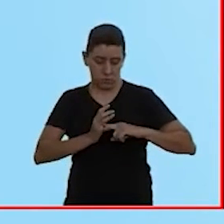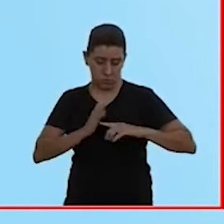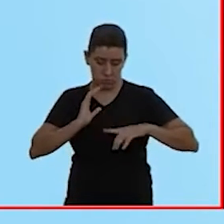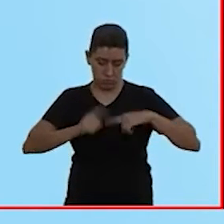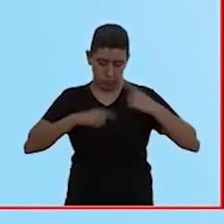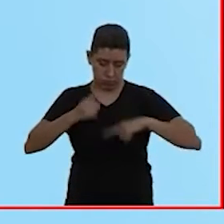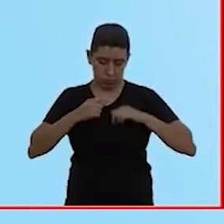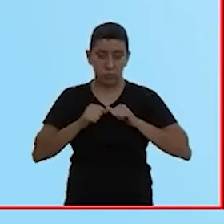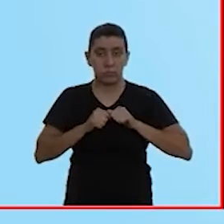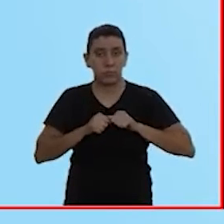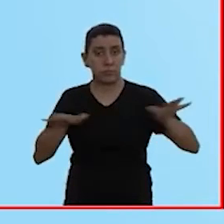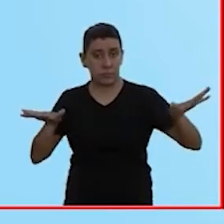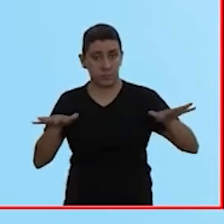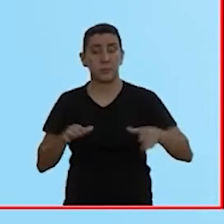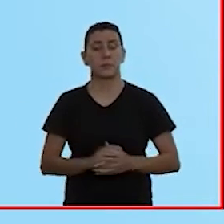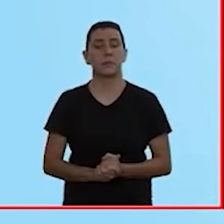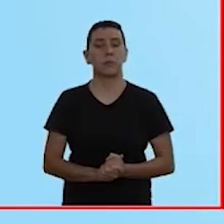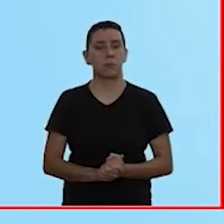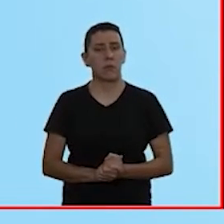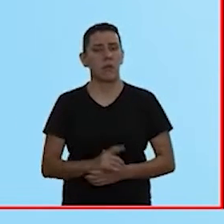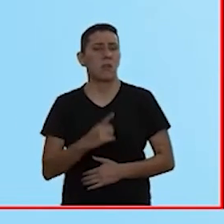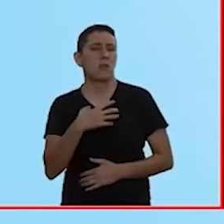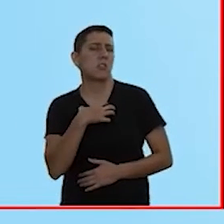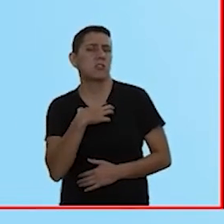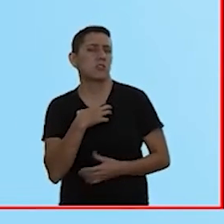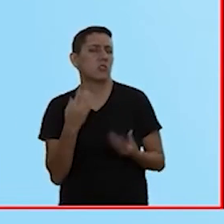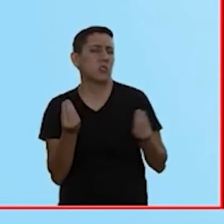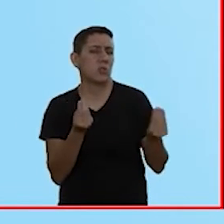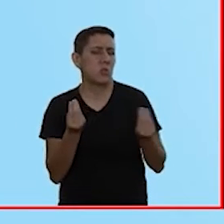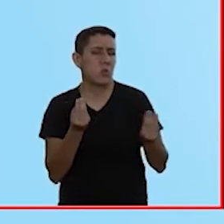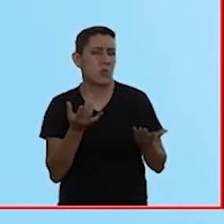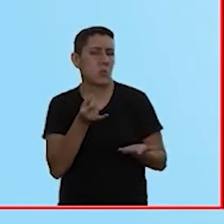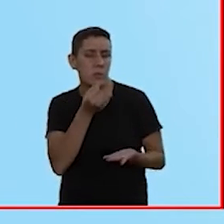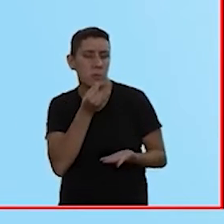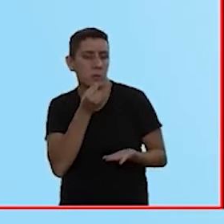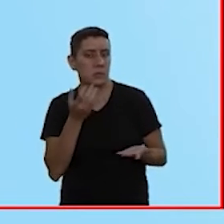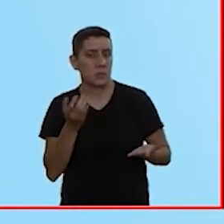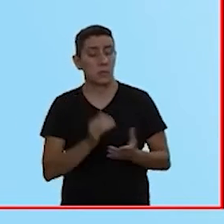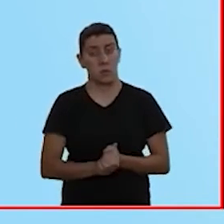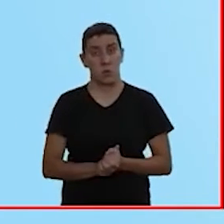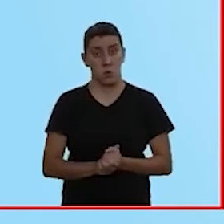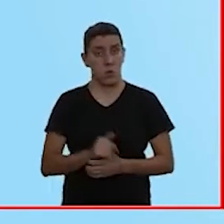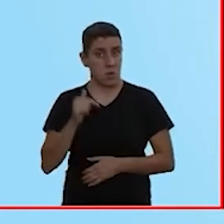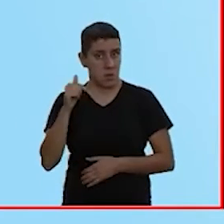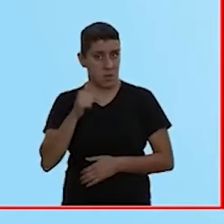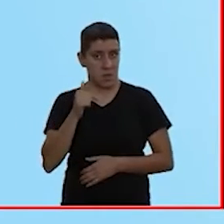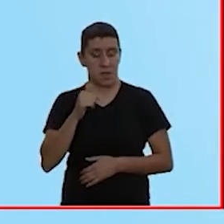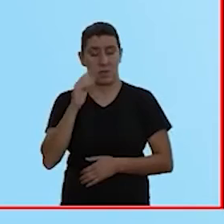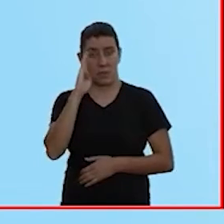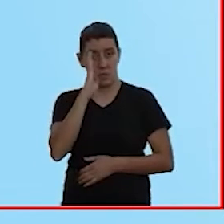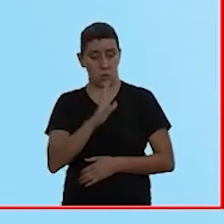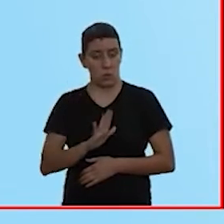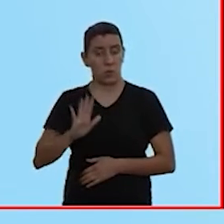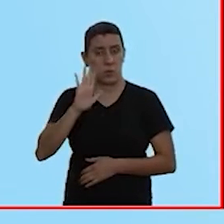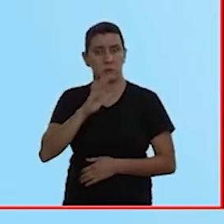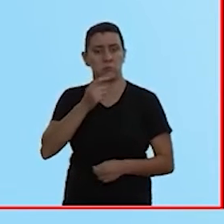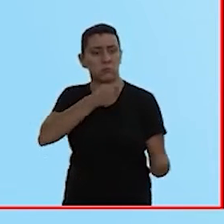característica aqui sobre o mercado de módulos fotovoltaicos é que esse mercado ele é caracterizado